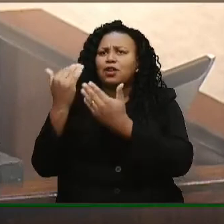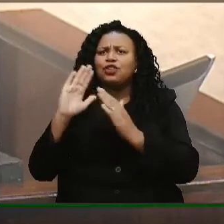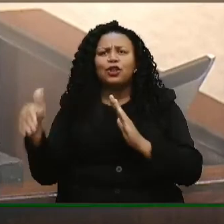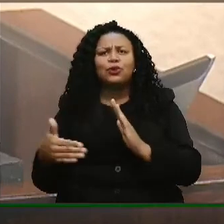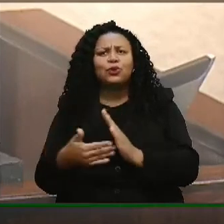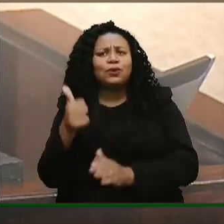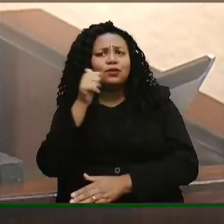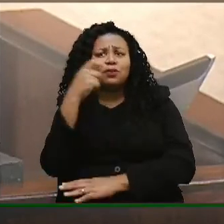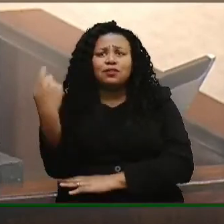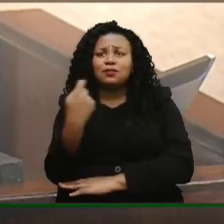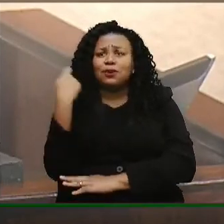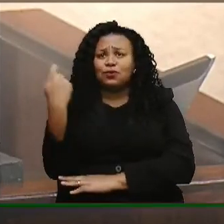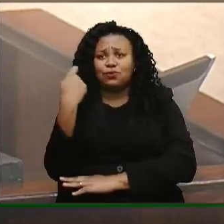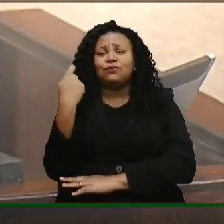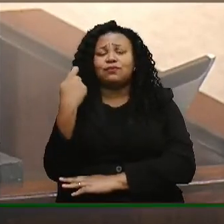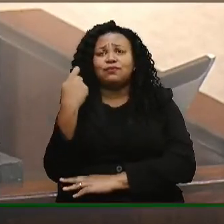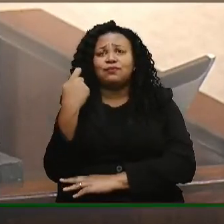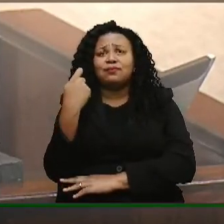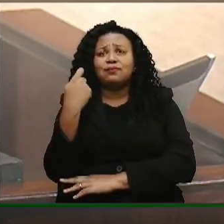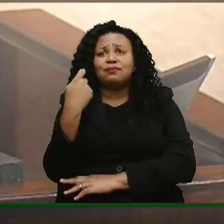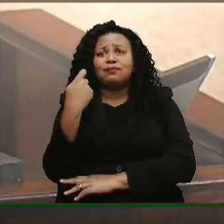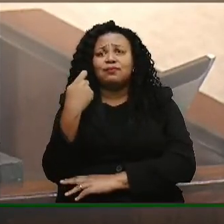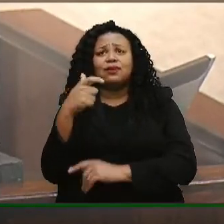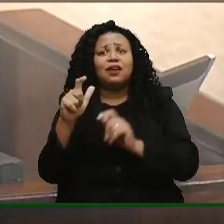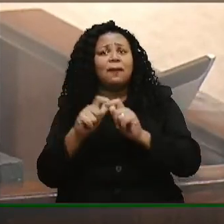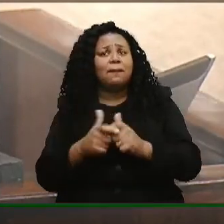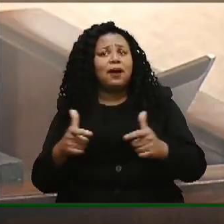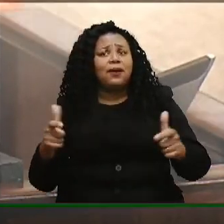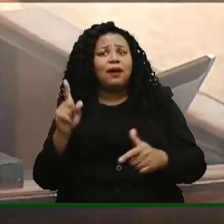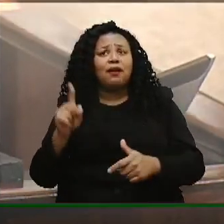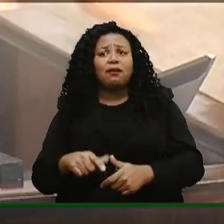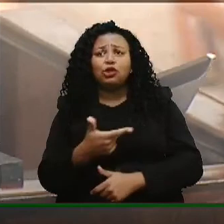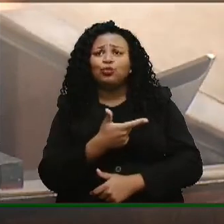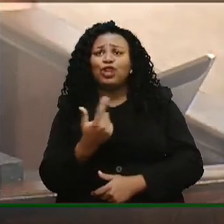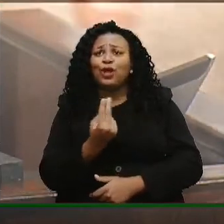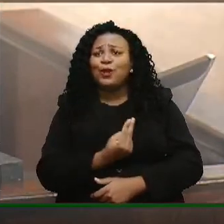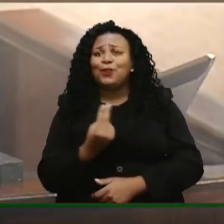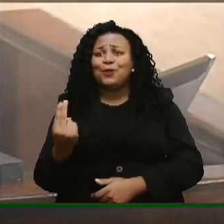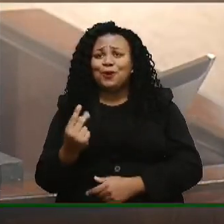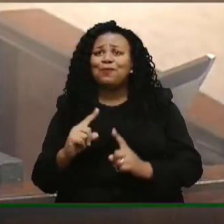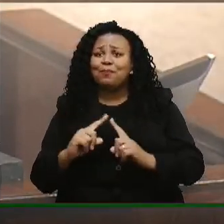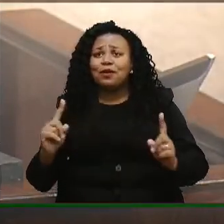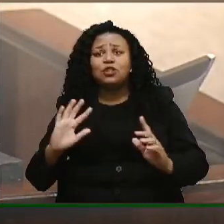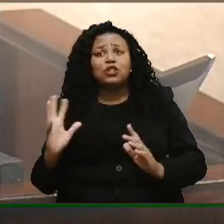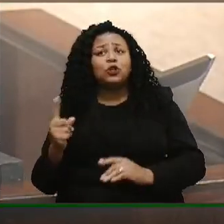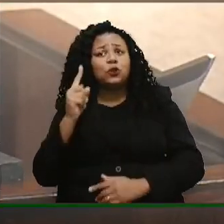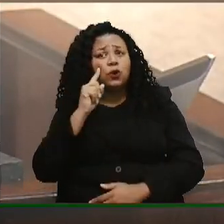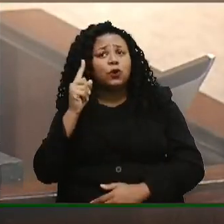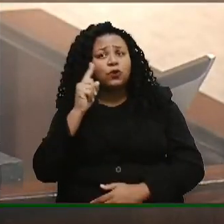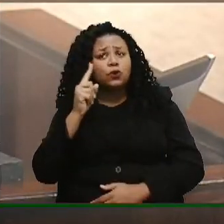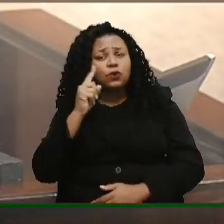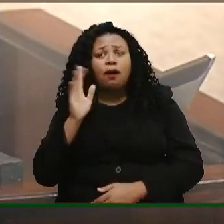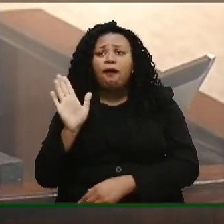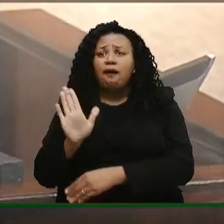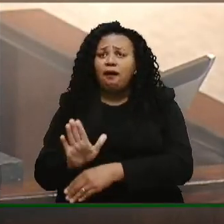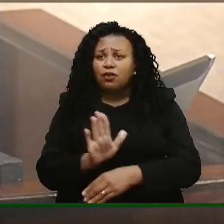as mulheres gaúchas, que na maioria são anônimas, mas que todos os dias